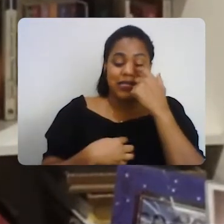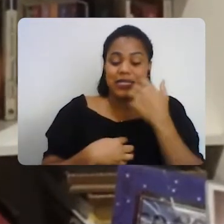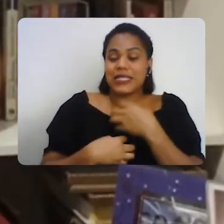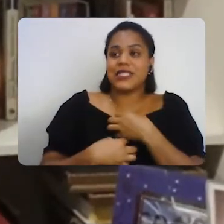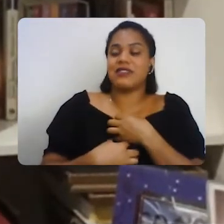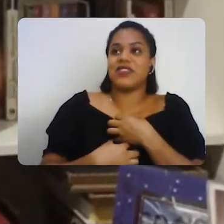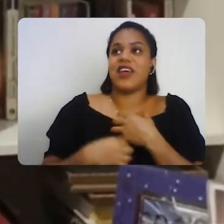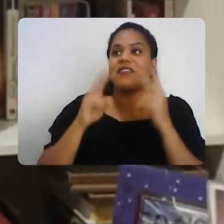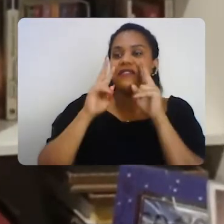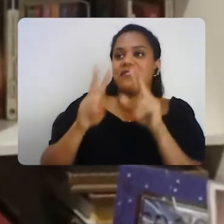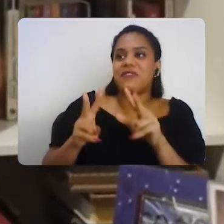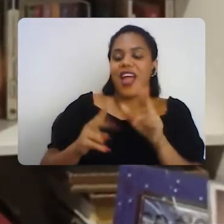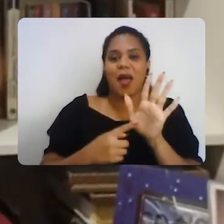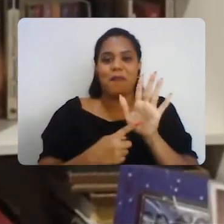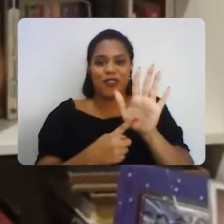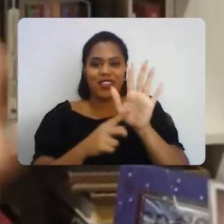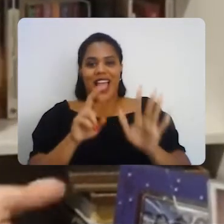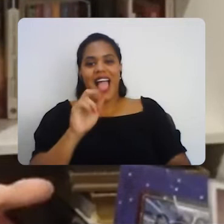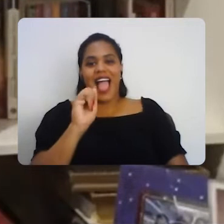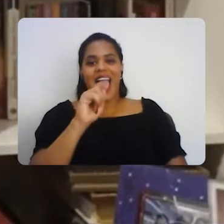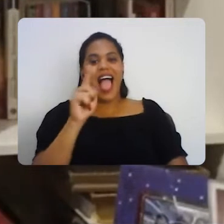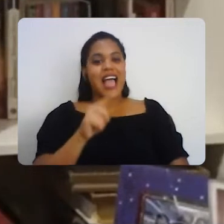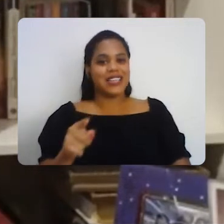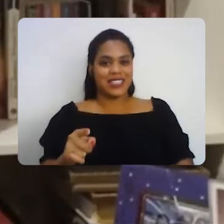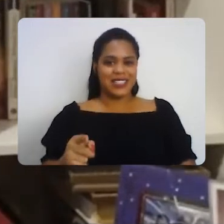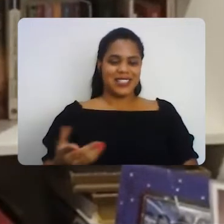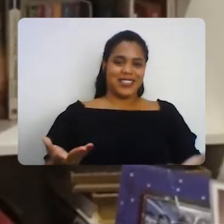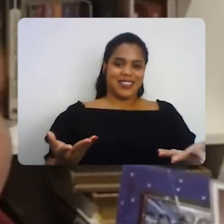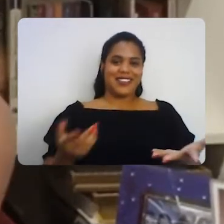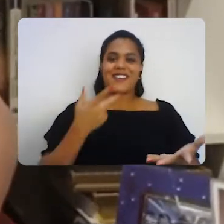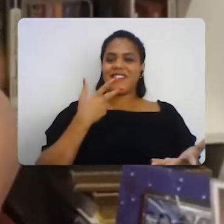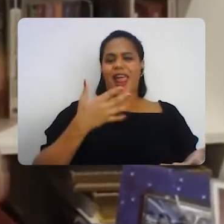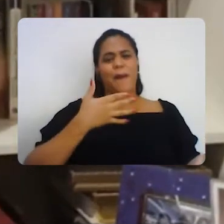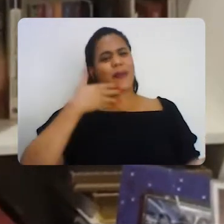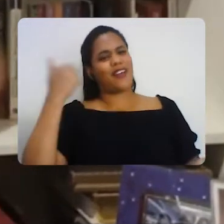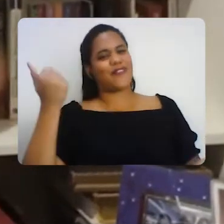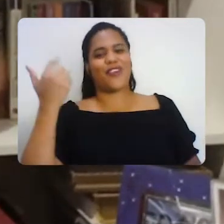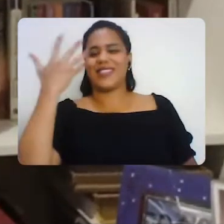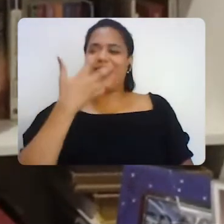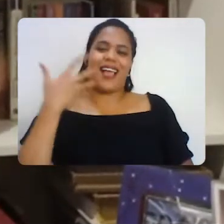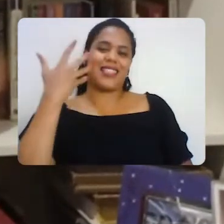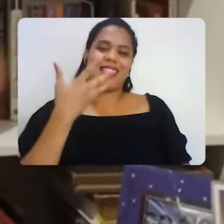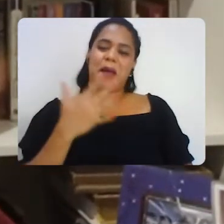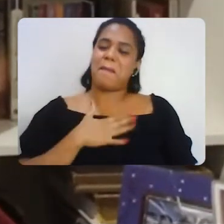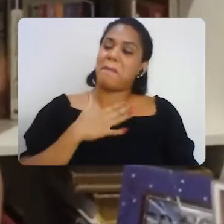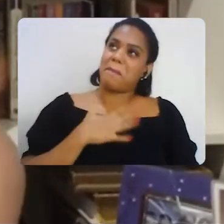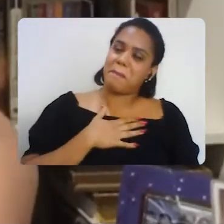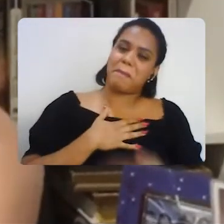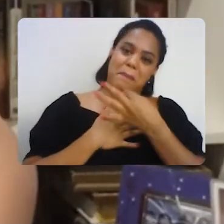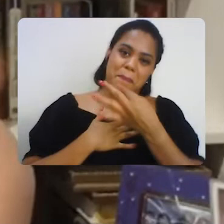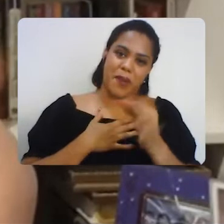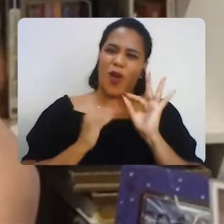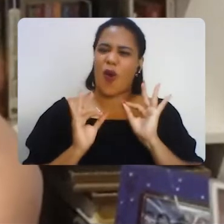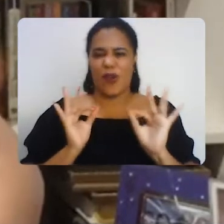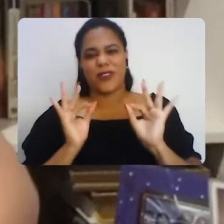sentimento de poder ver a nossa raiz sendo representada de uma forma tão maravilhosa e encantadora. Então, para mim